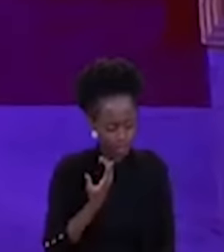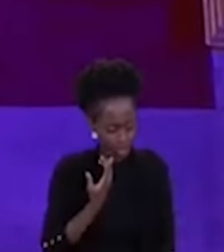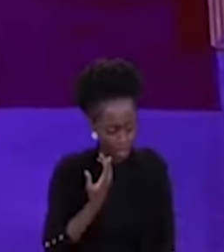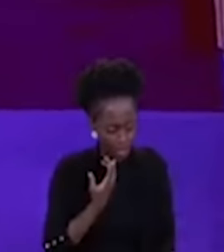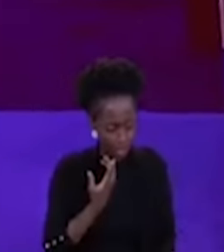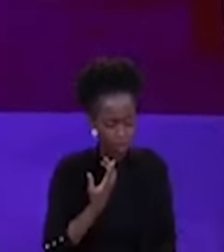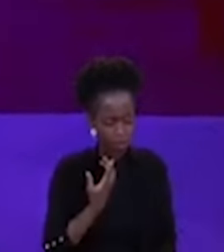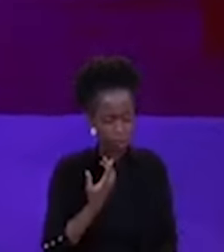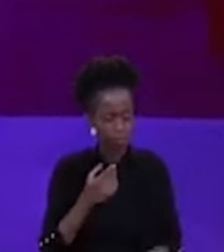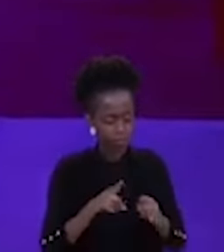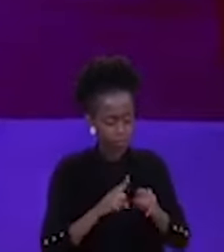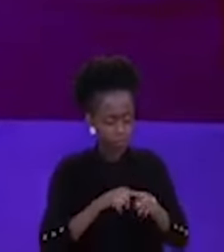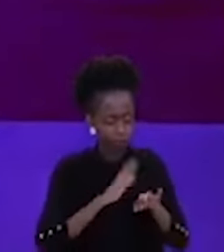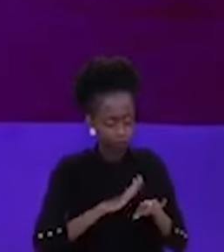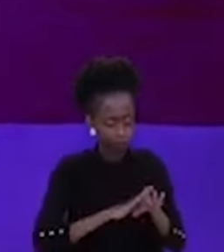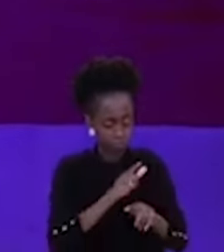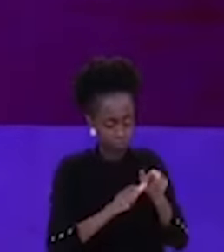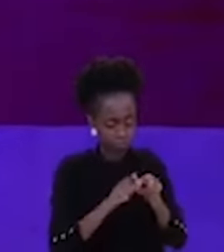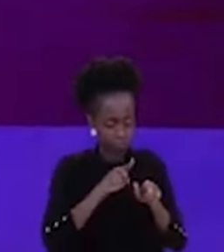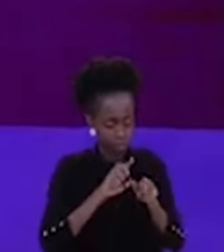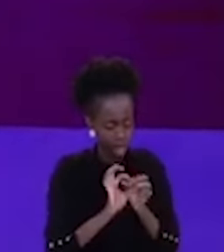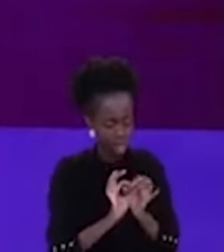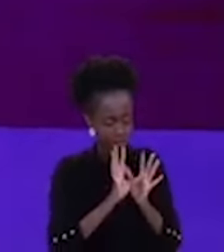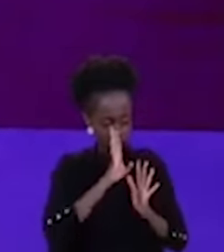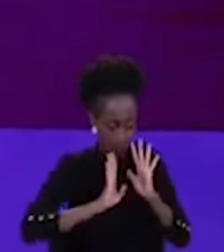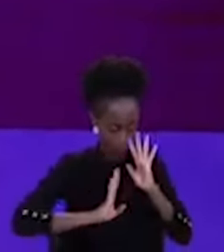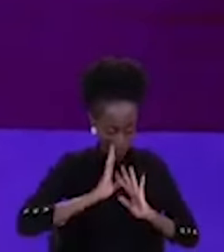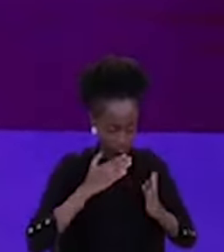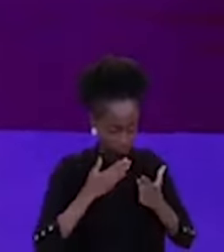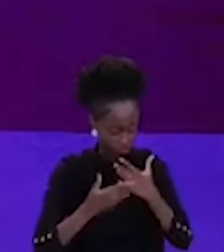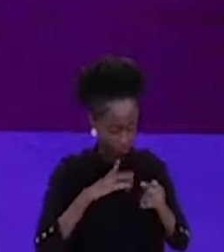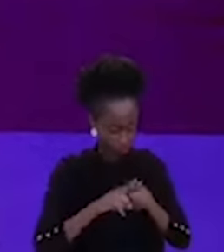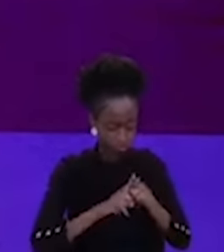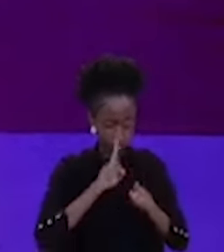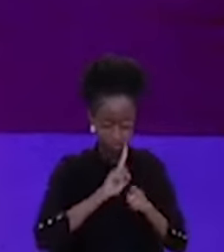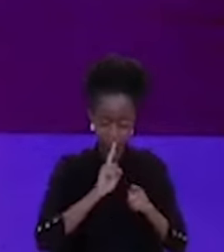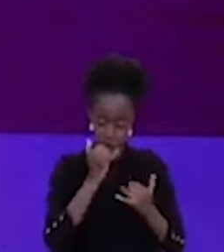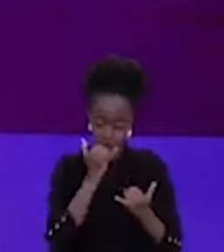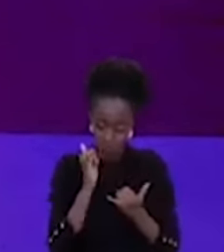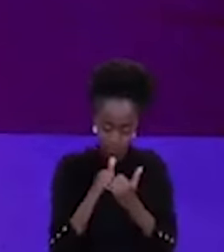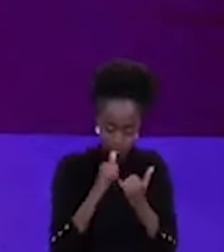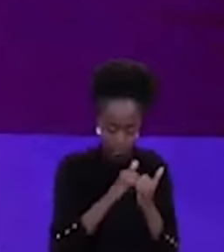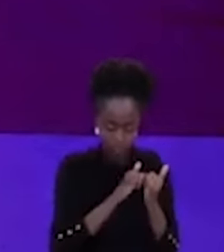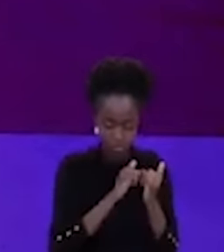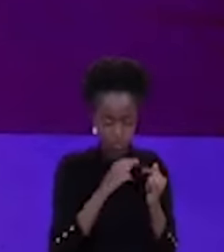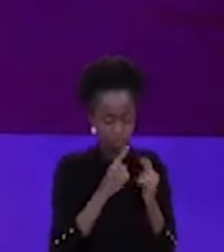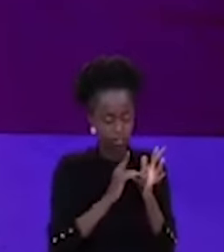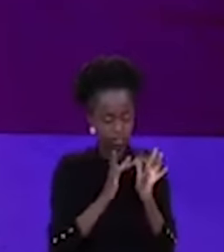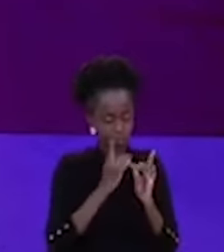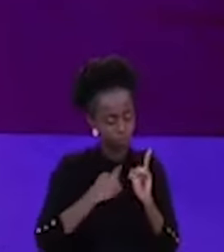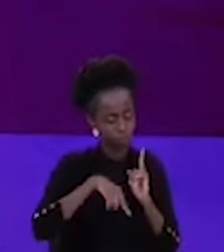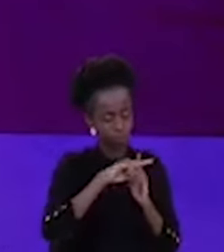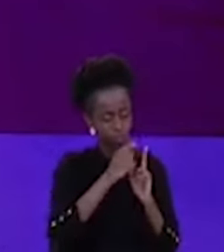meu amigo, que você está livre de toda acusação, agora que você foi perdoado, lavado no sangue do